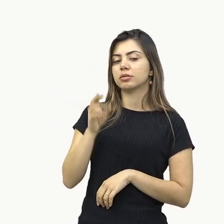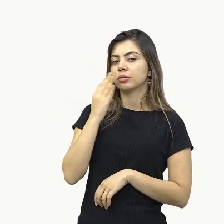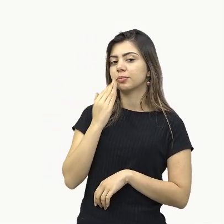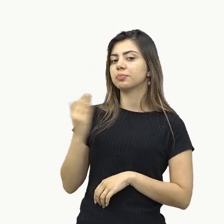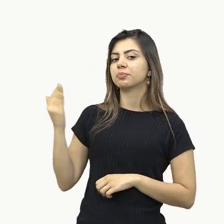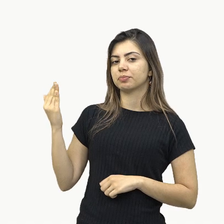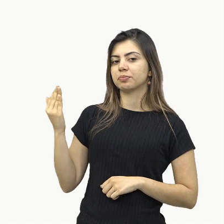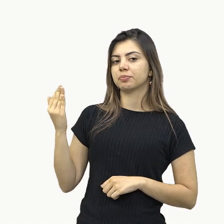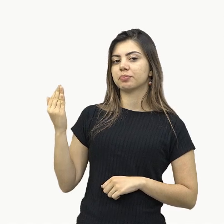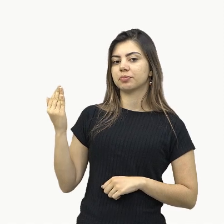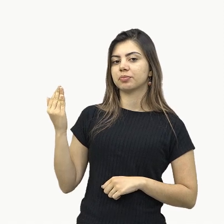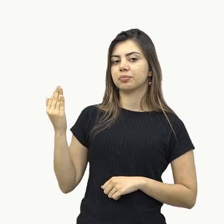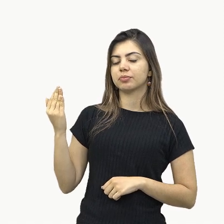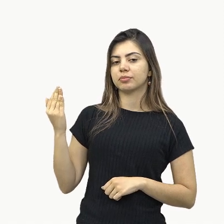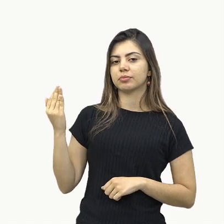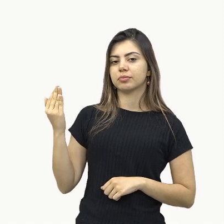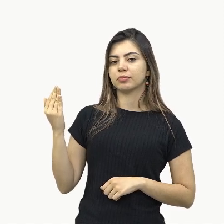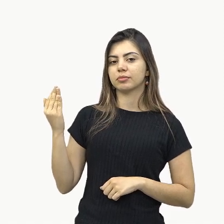né? I am